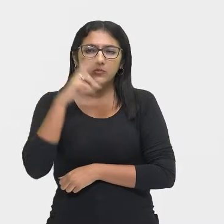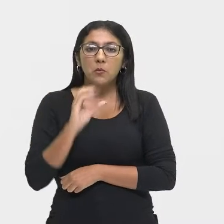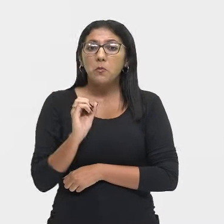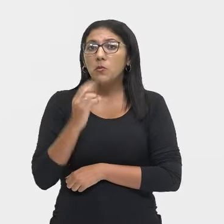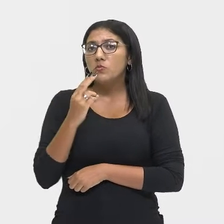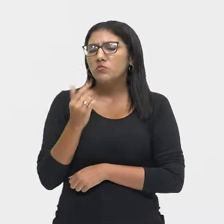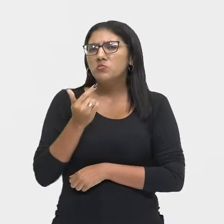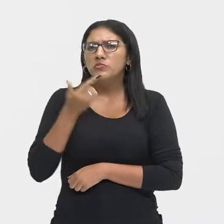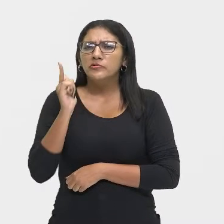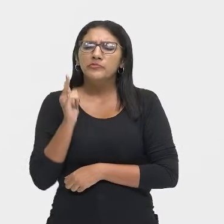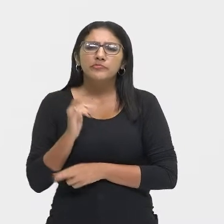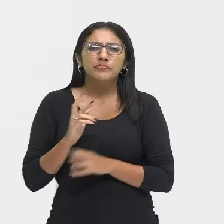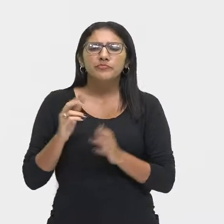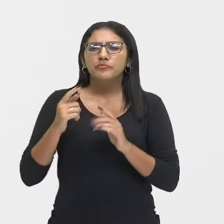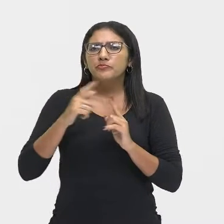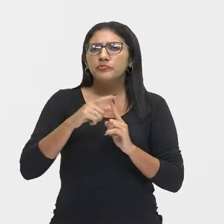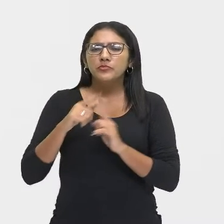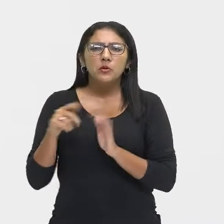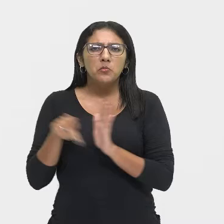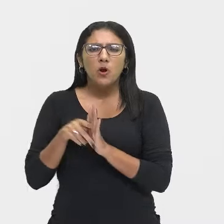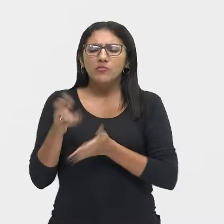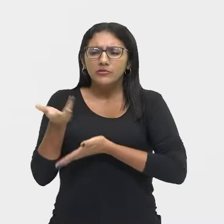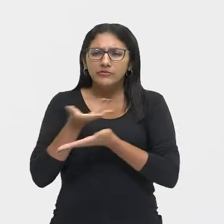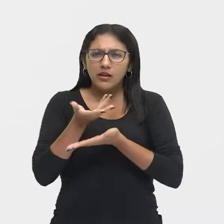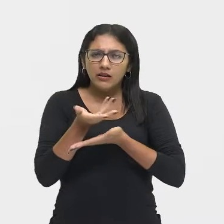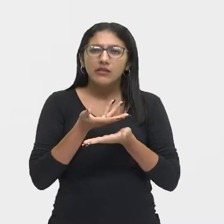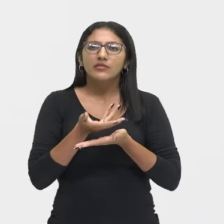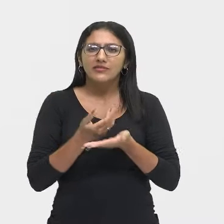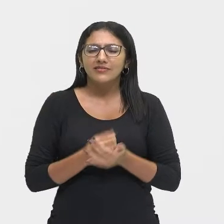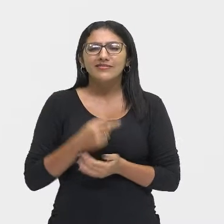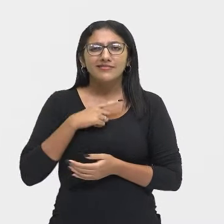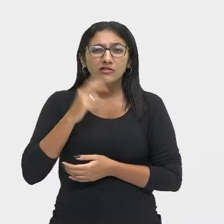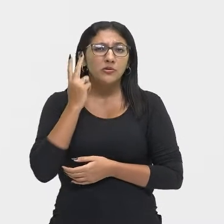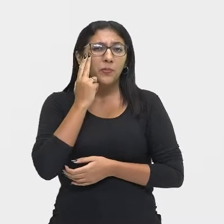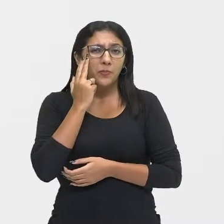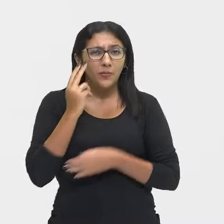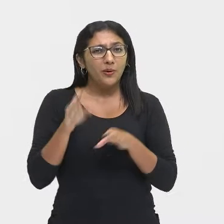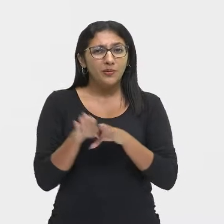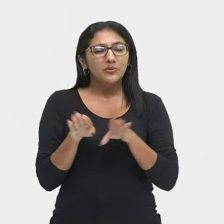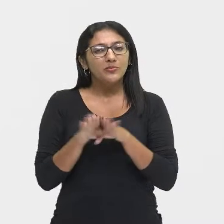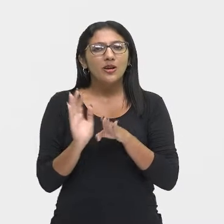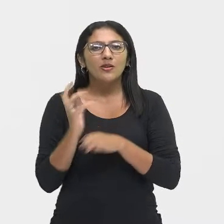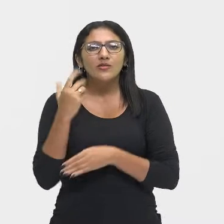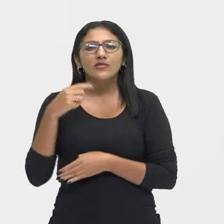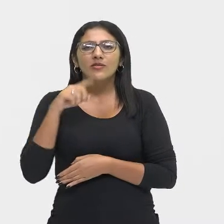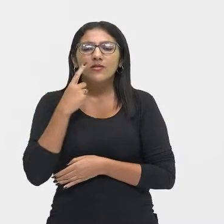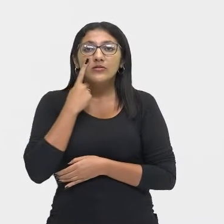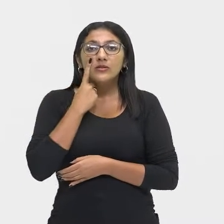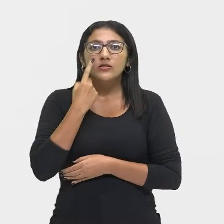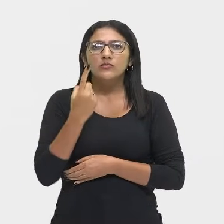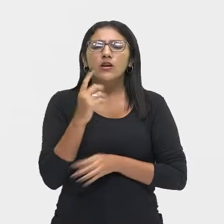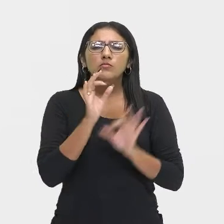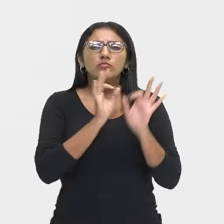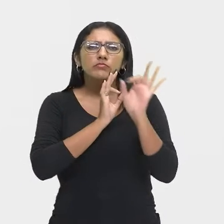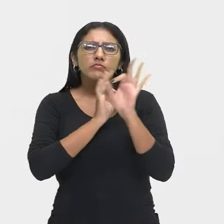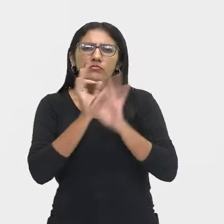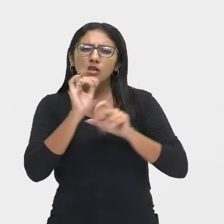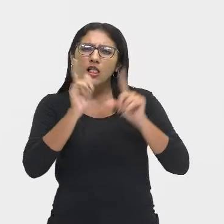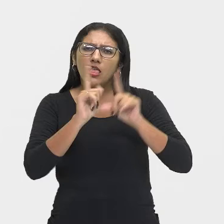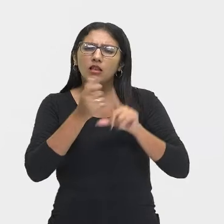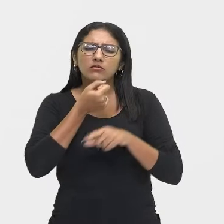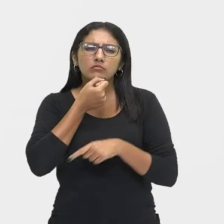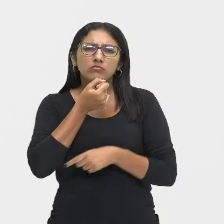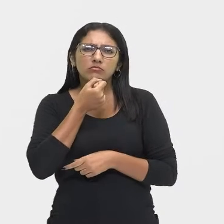outros meios interativos, né? Então é comum também você, durante o jornal,